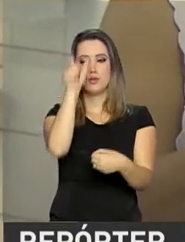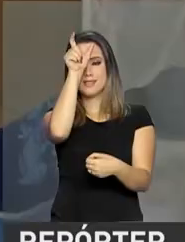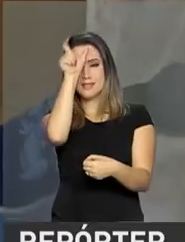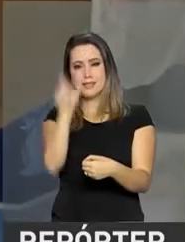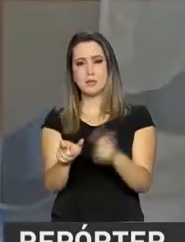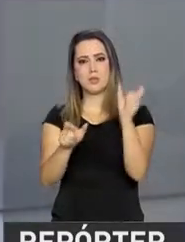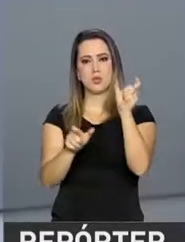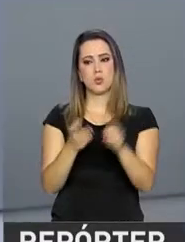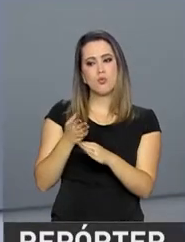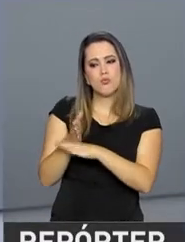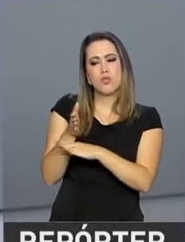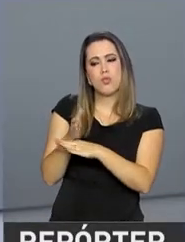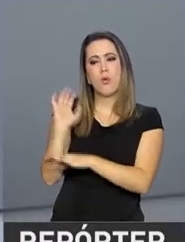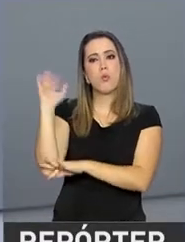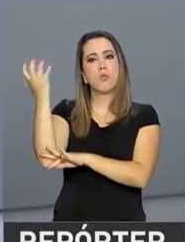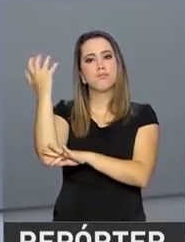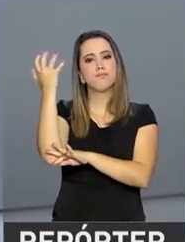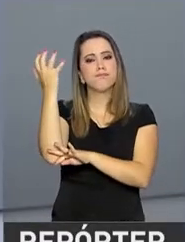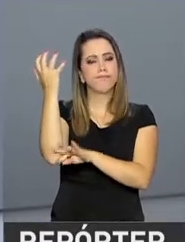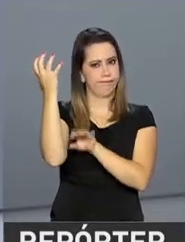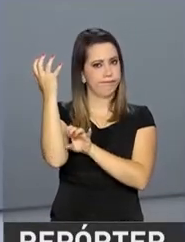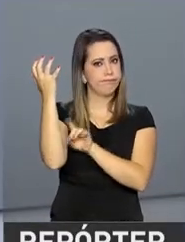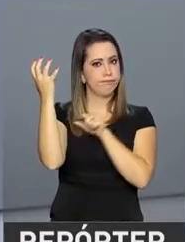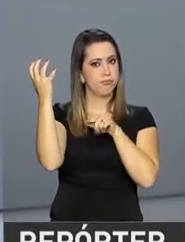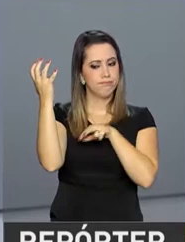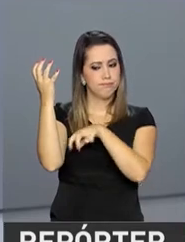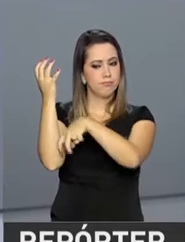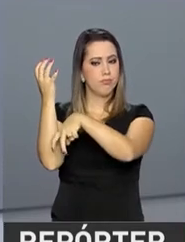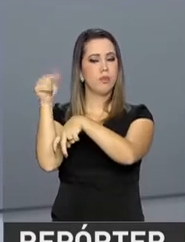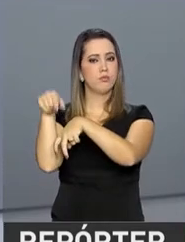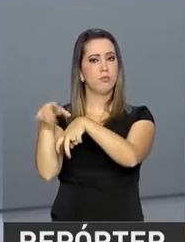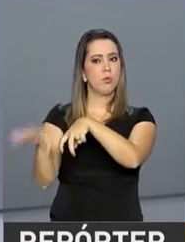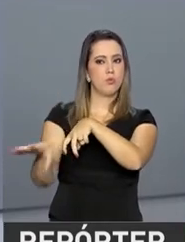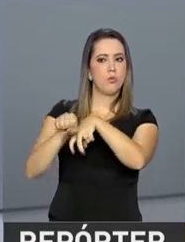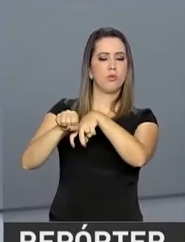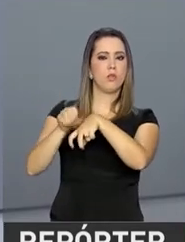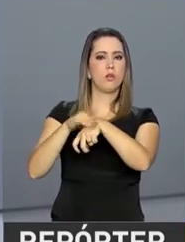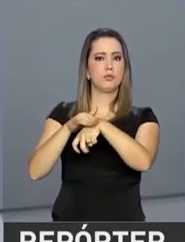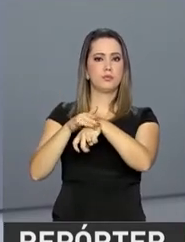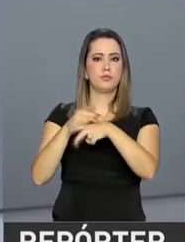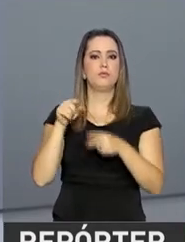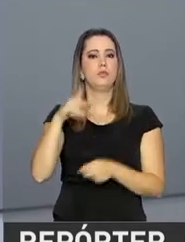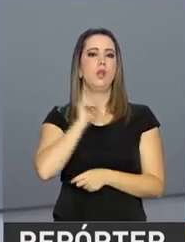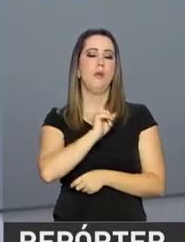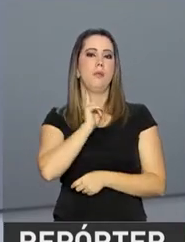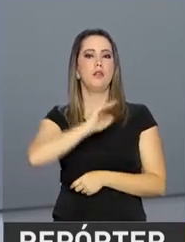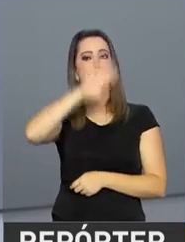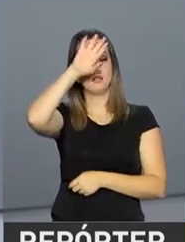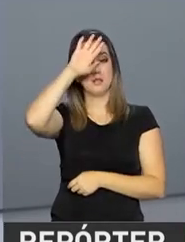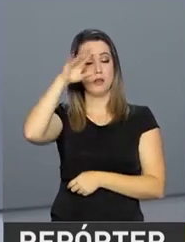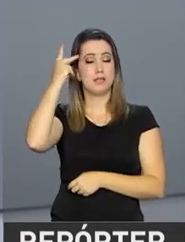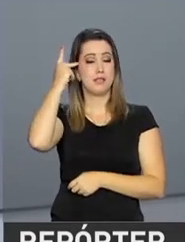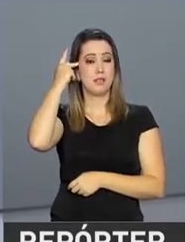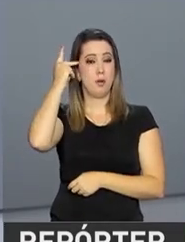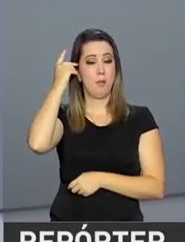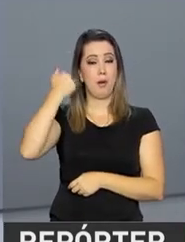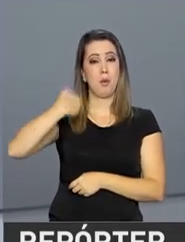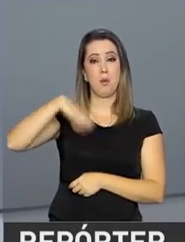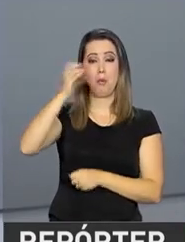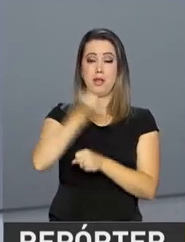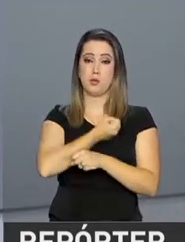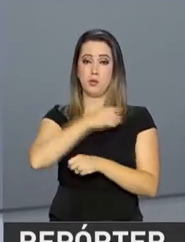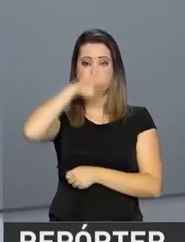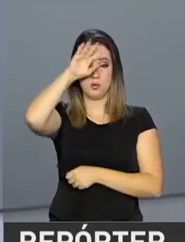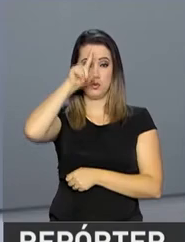contaminadas em região de mata os dois estados mais afetados pela febre amarela são minas gerais e são paulo a campanha da